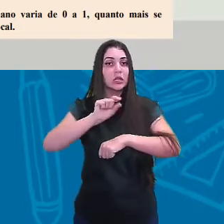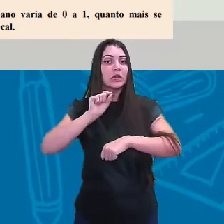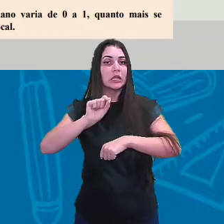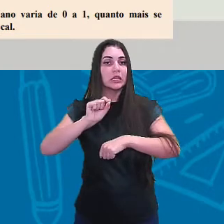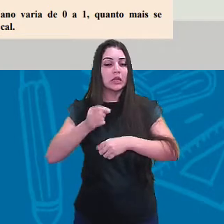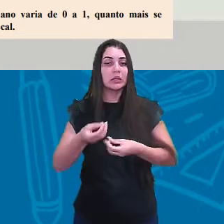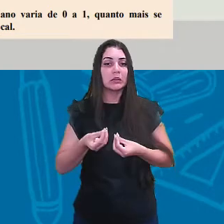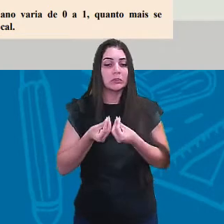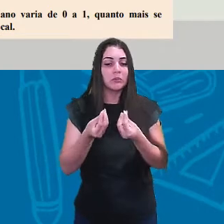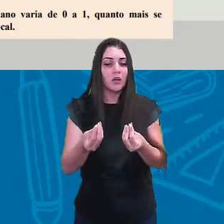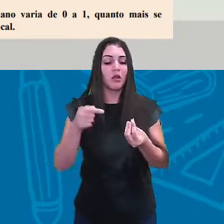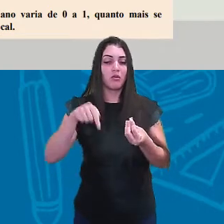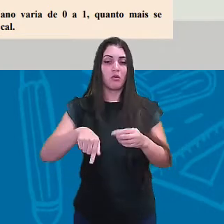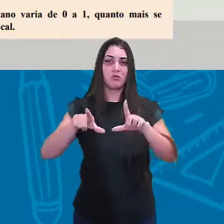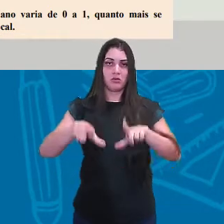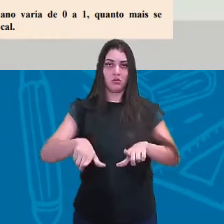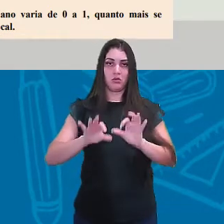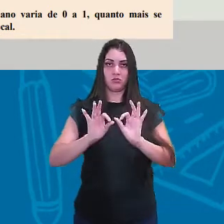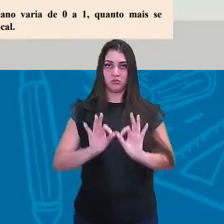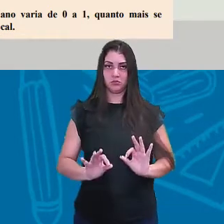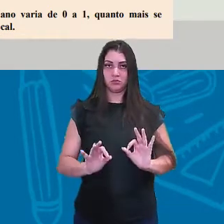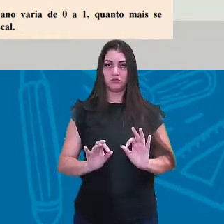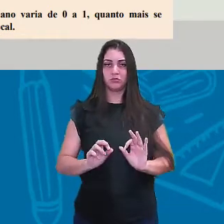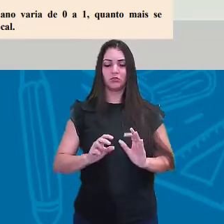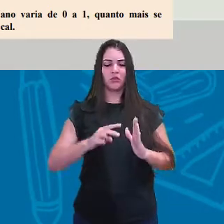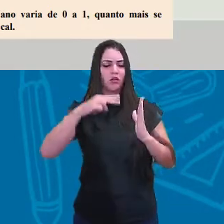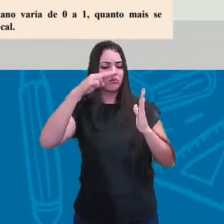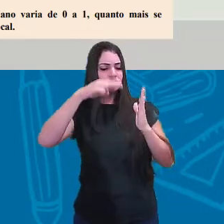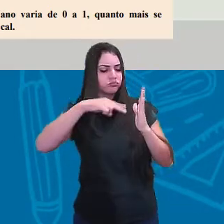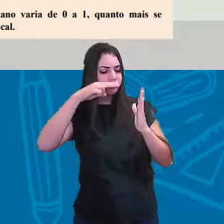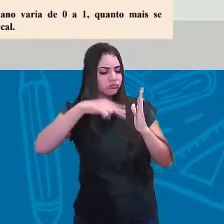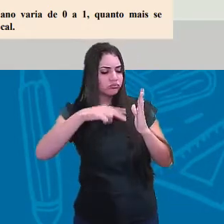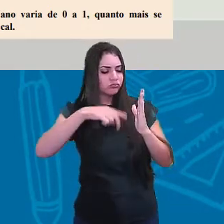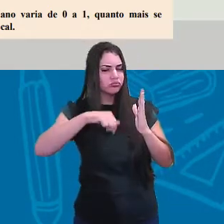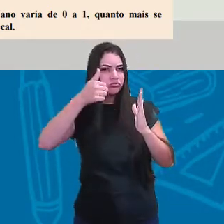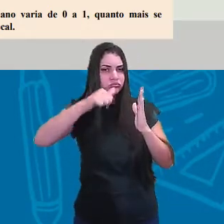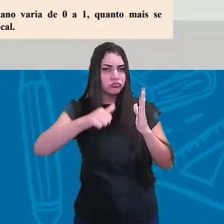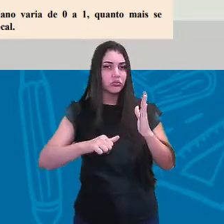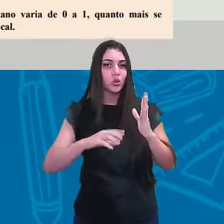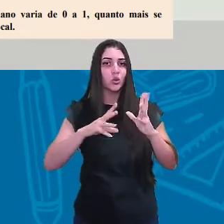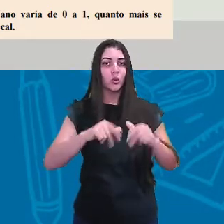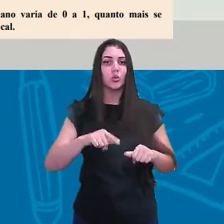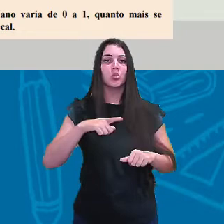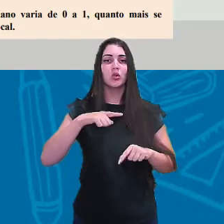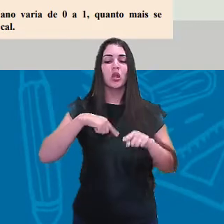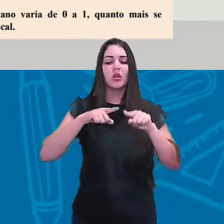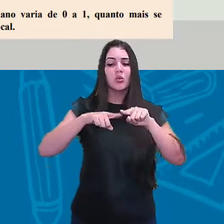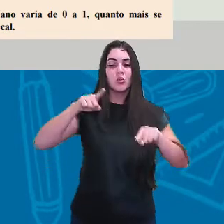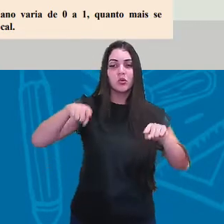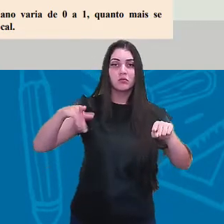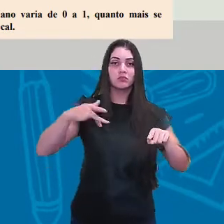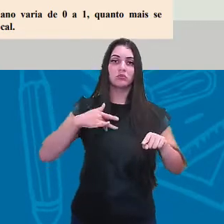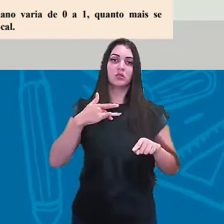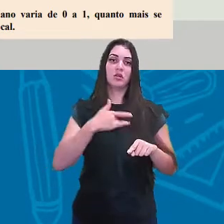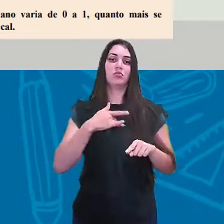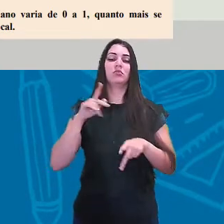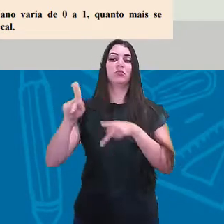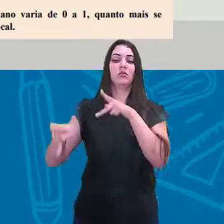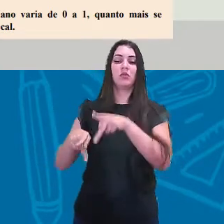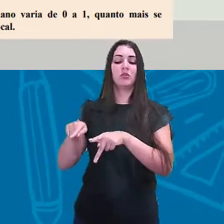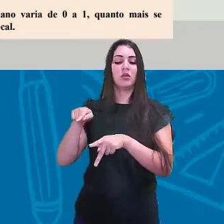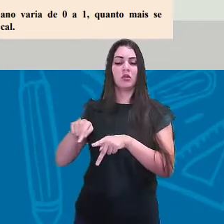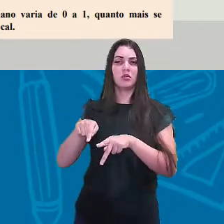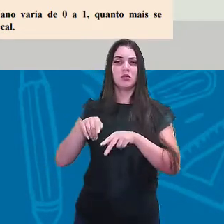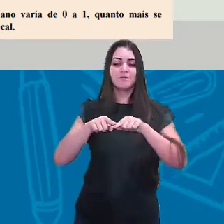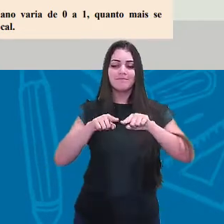para esse espaço, tá bom? Analisando tudo isso, também temos o nível da saúde da população. Esse nível da saúde vai